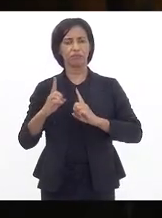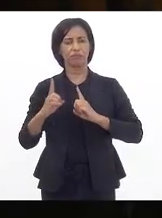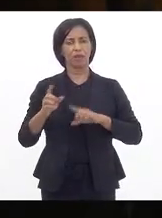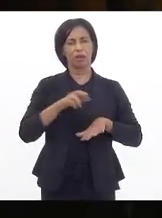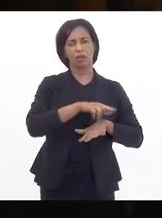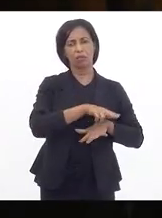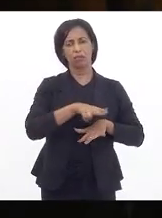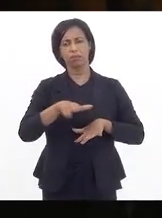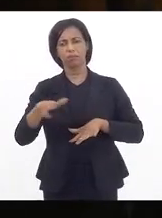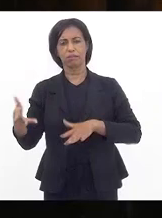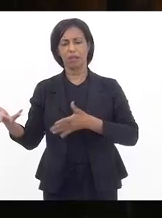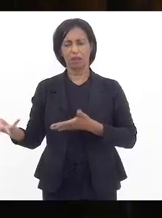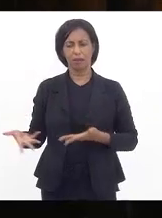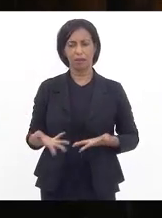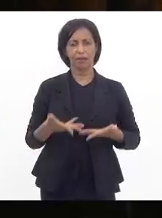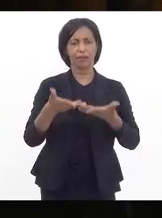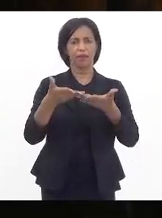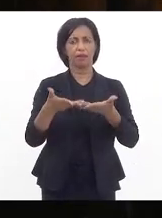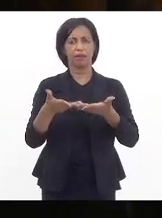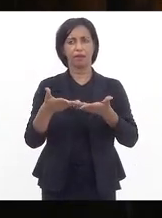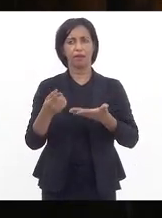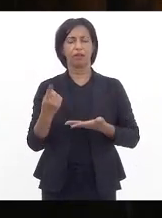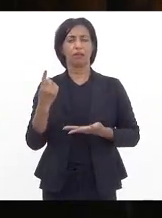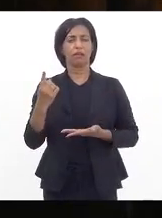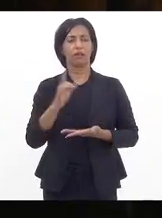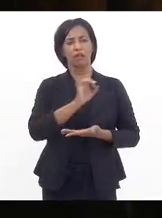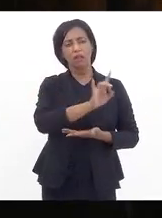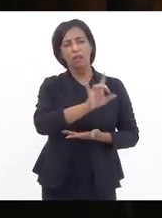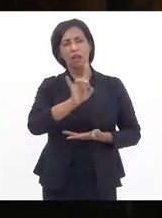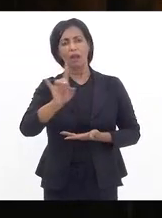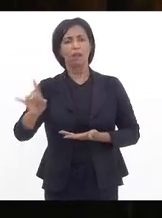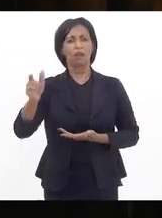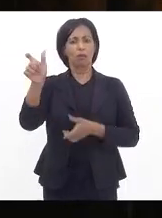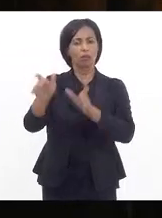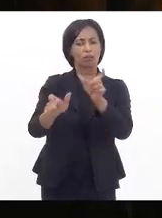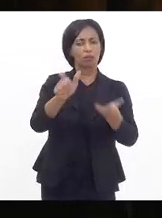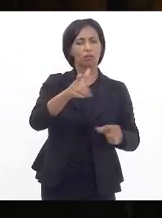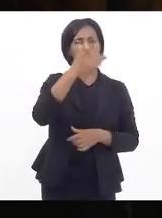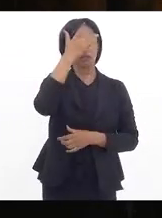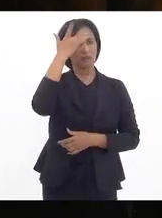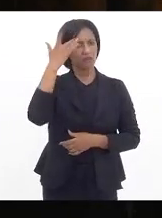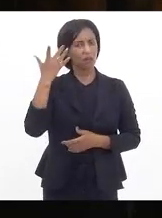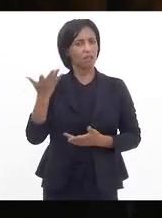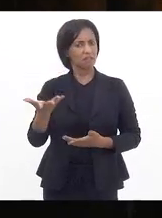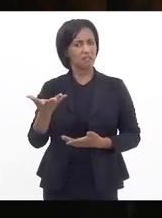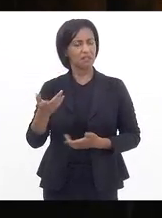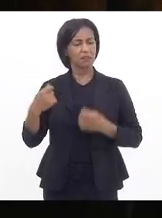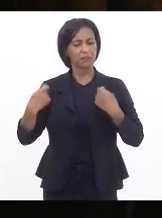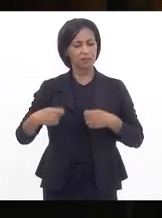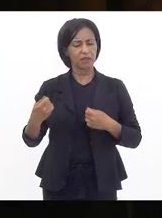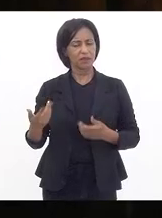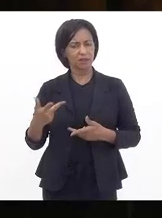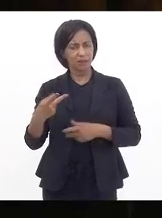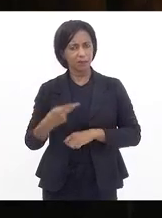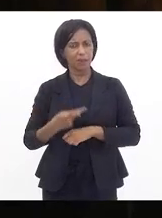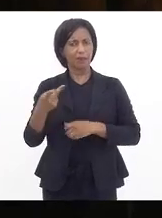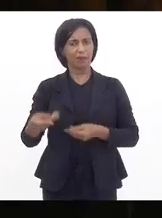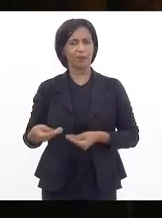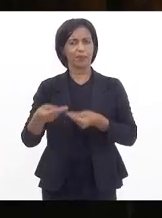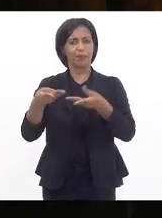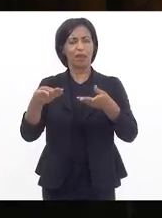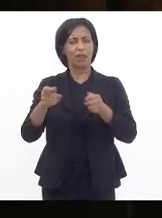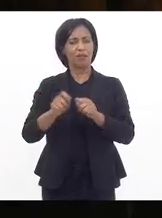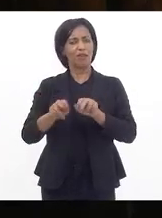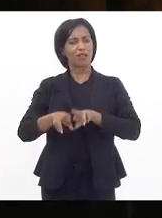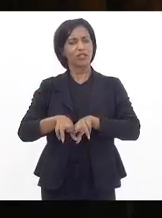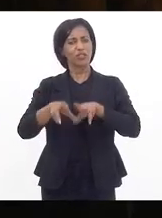série de homenagens uma vez que cada uma dessas pessoas são merecedoras Por que fazem diferença